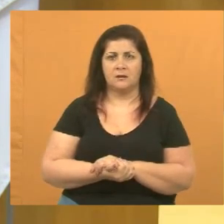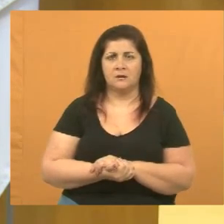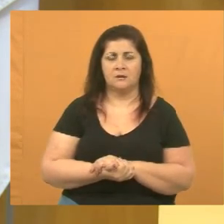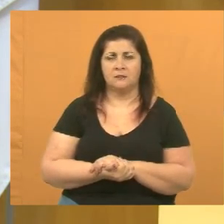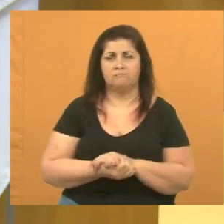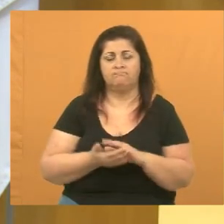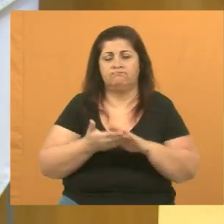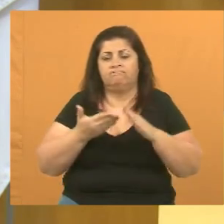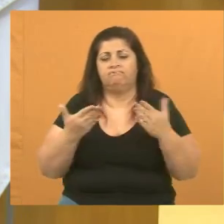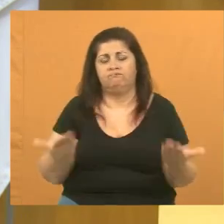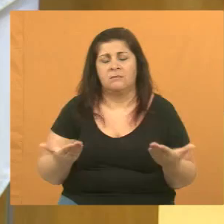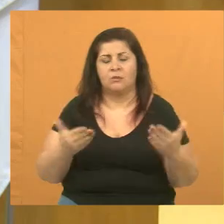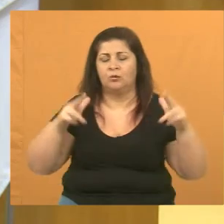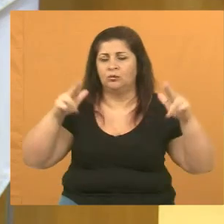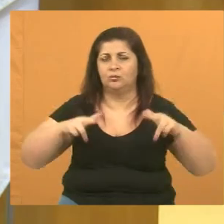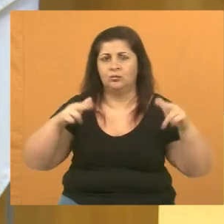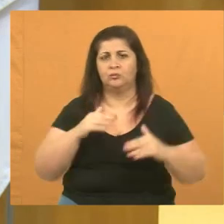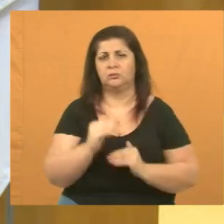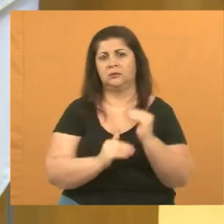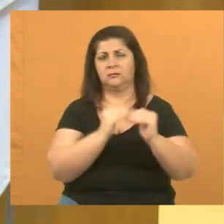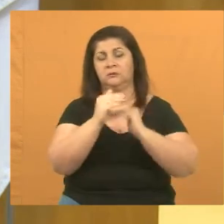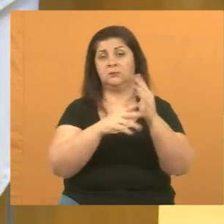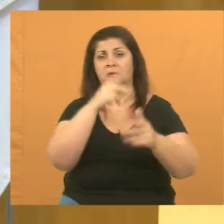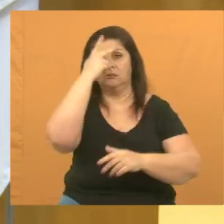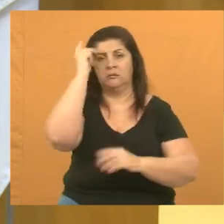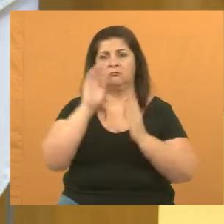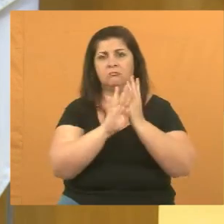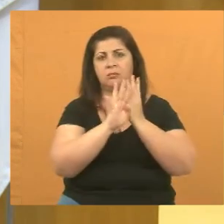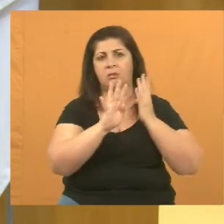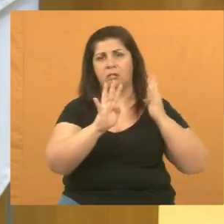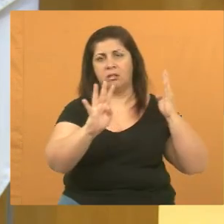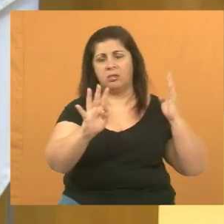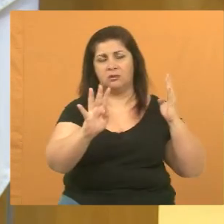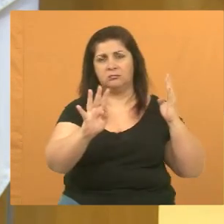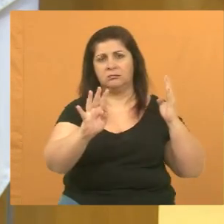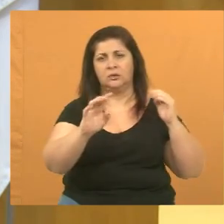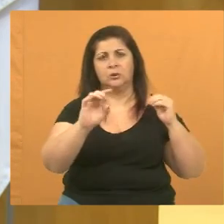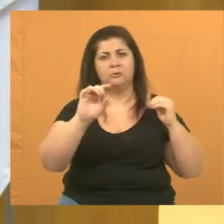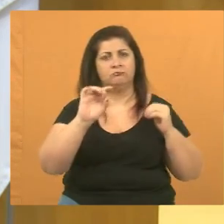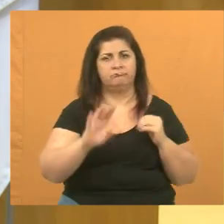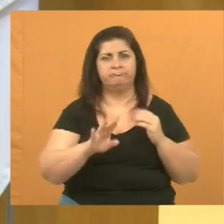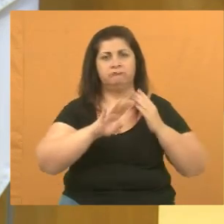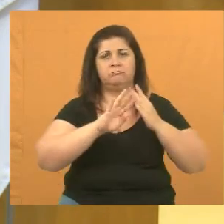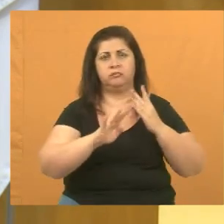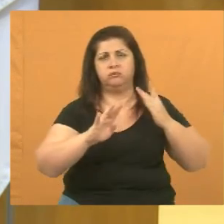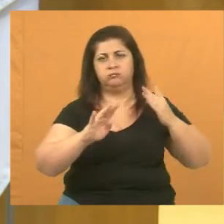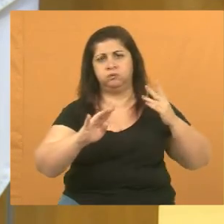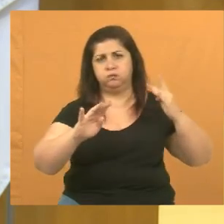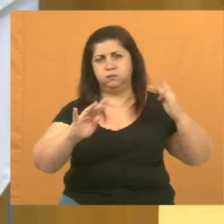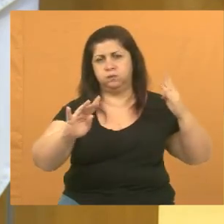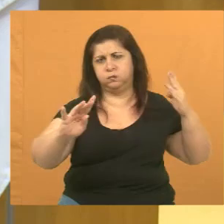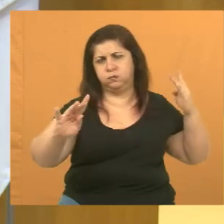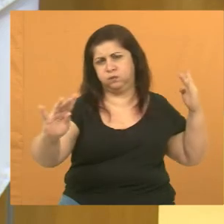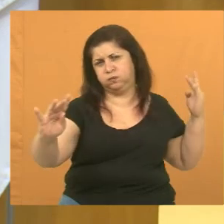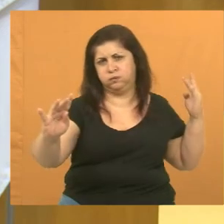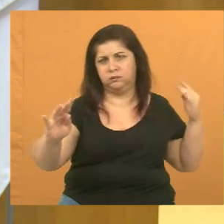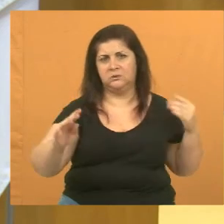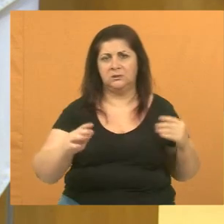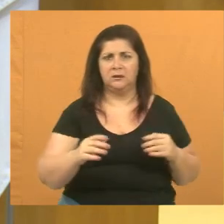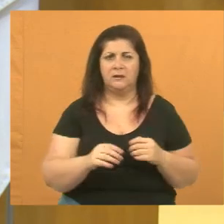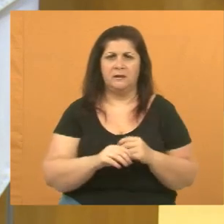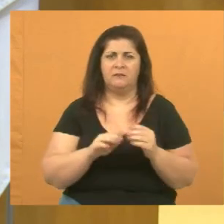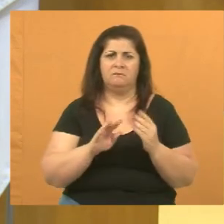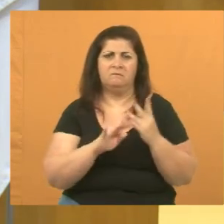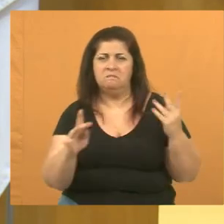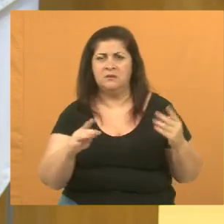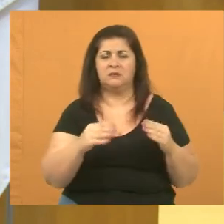infelizmente não vai avançar, e as pessoas que estão na fila, a tendência é aumentar a fila da moradia, é aumentar a fila da saúde, a